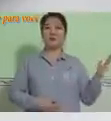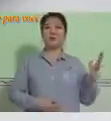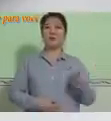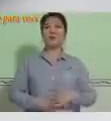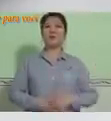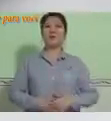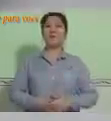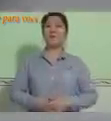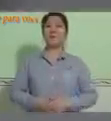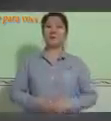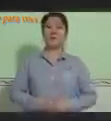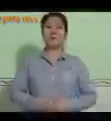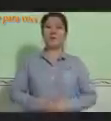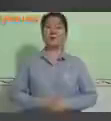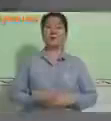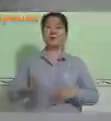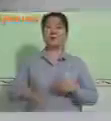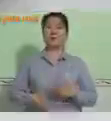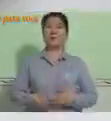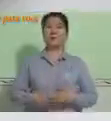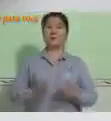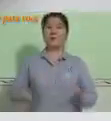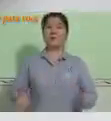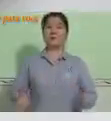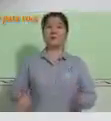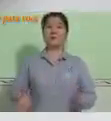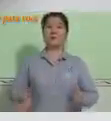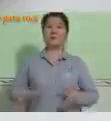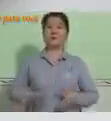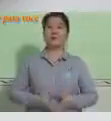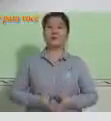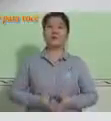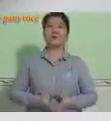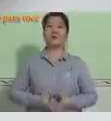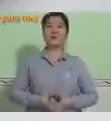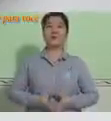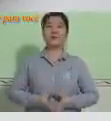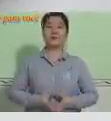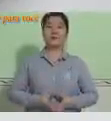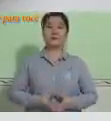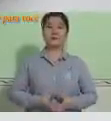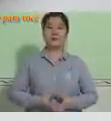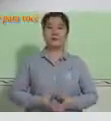DEBERNOME, acento agudo, NEMO, 2 litros de água por dia e apostar no consumo de chás calmantes como o de camomila ou lavanda.